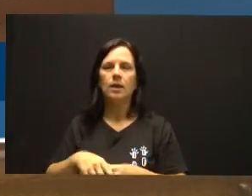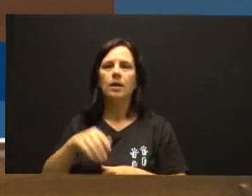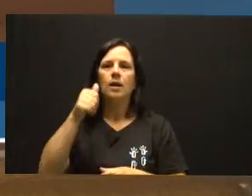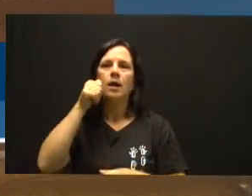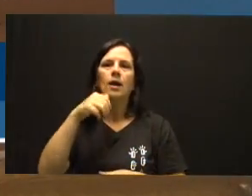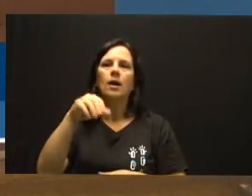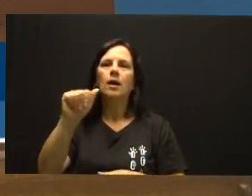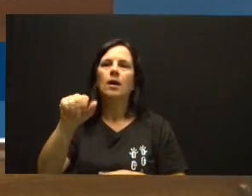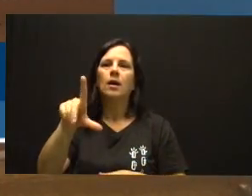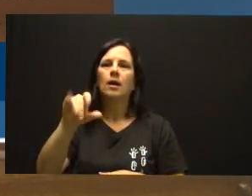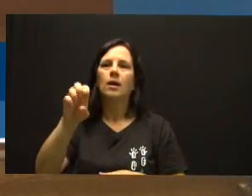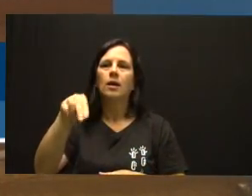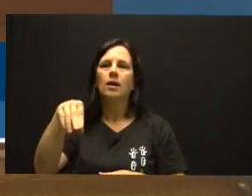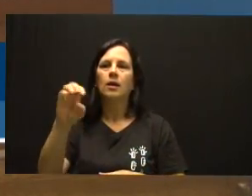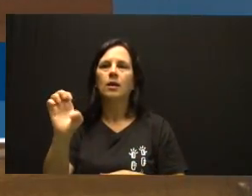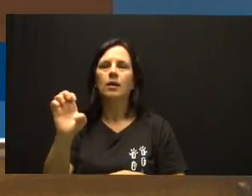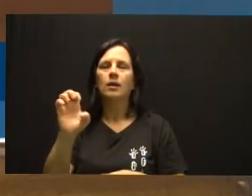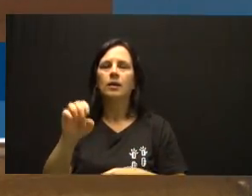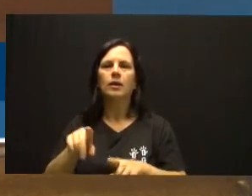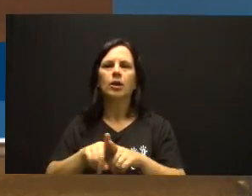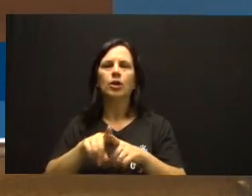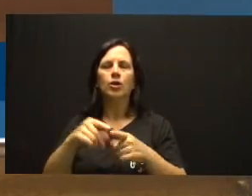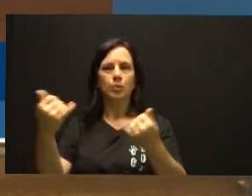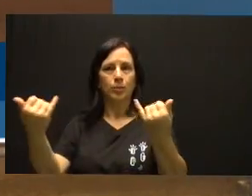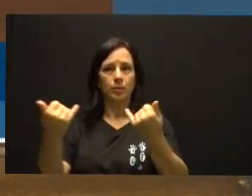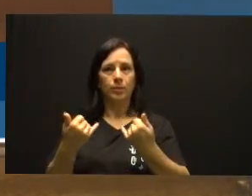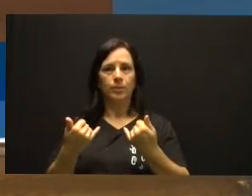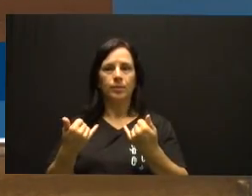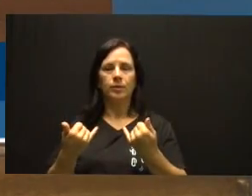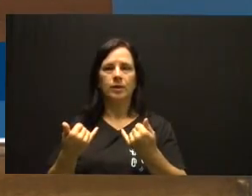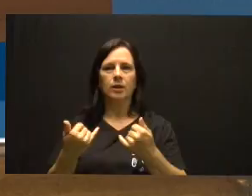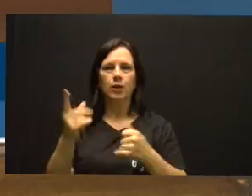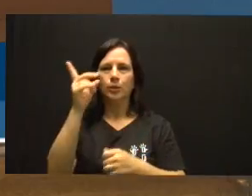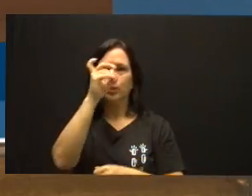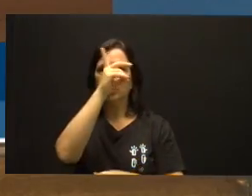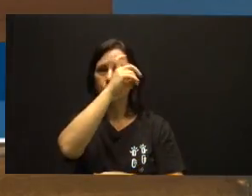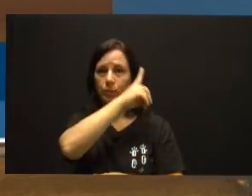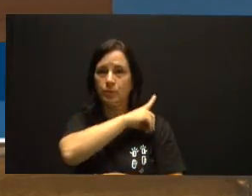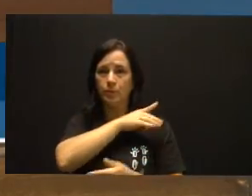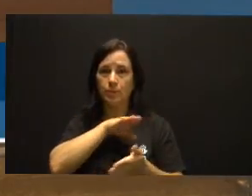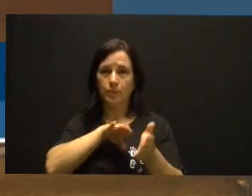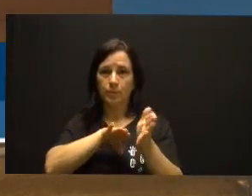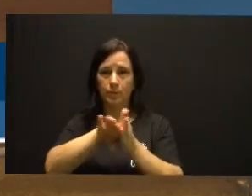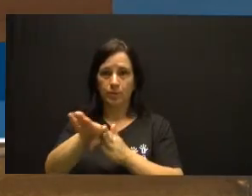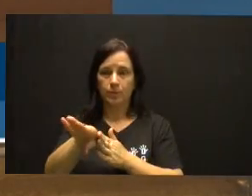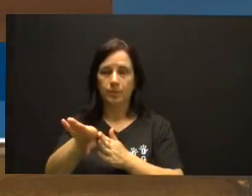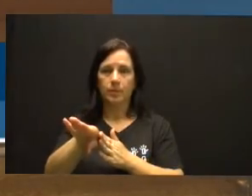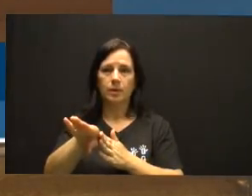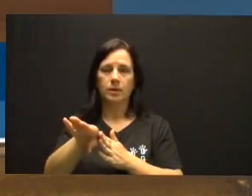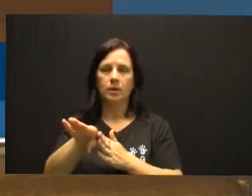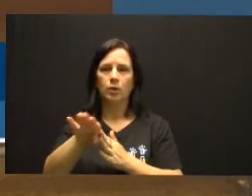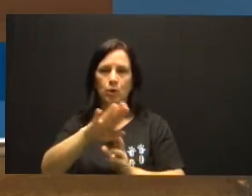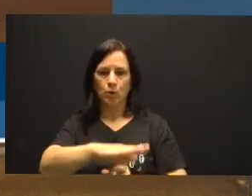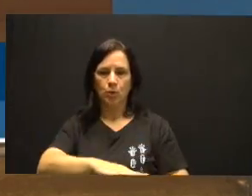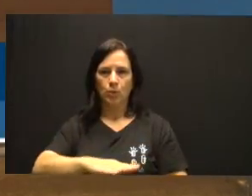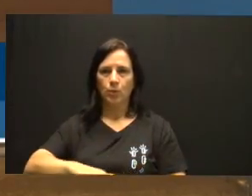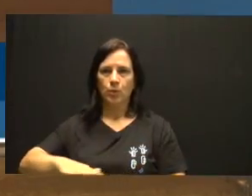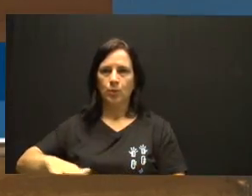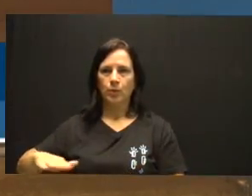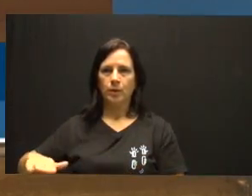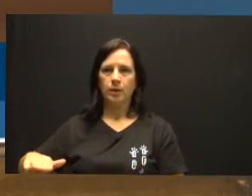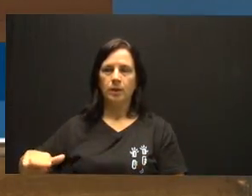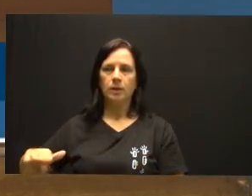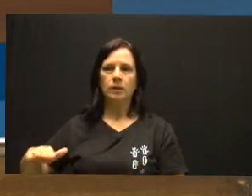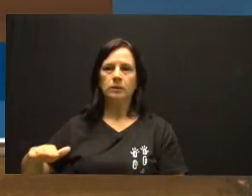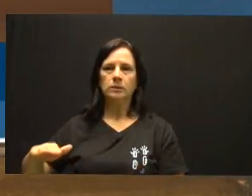Cunha, da Vila Nova, me relata que a dificuldade de passar por isso com criança pequena em